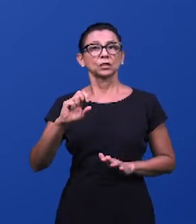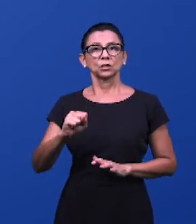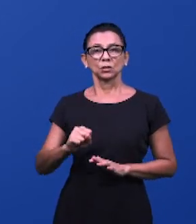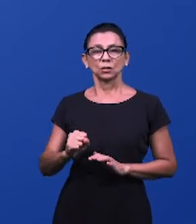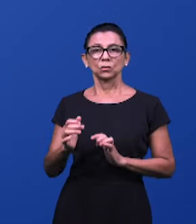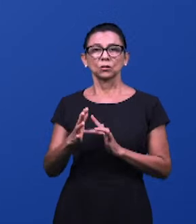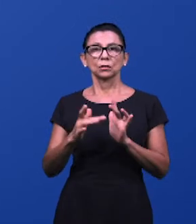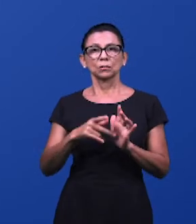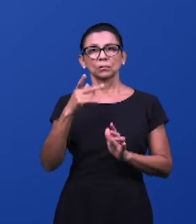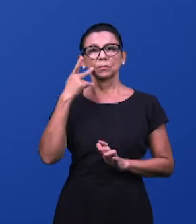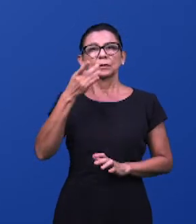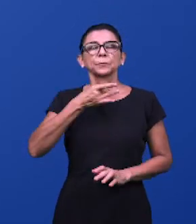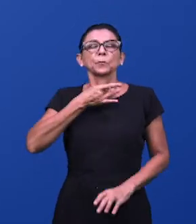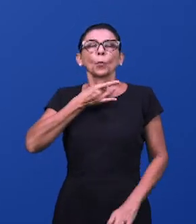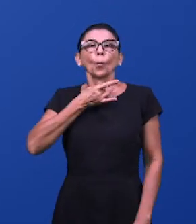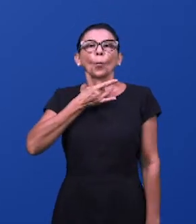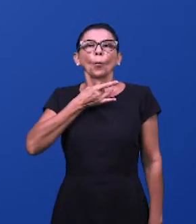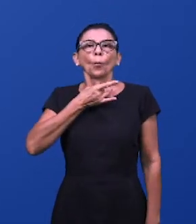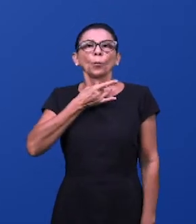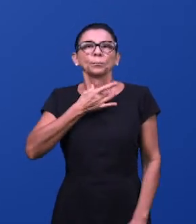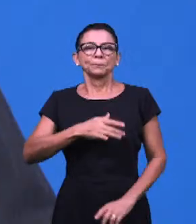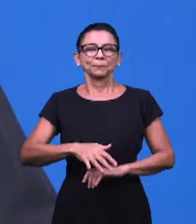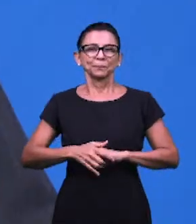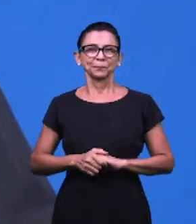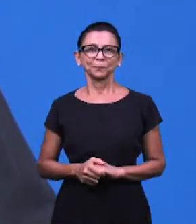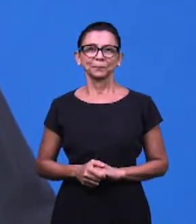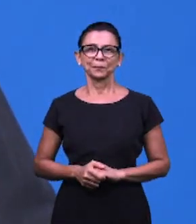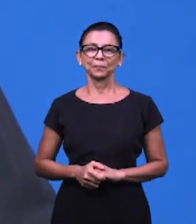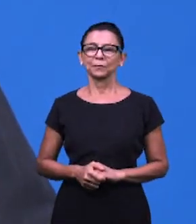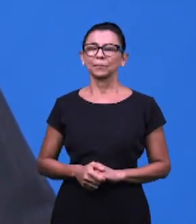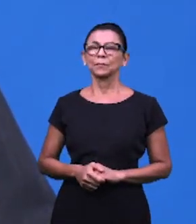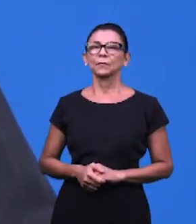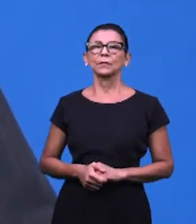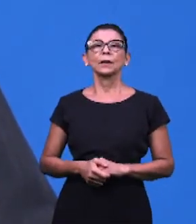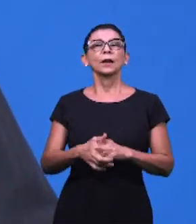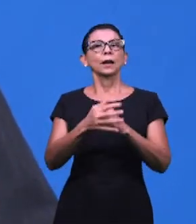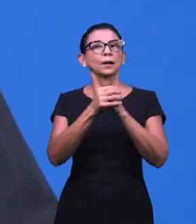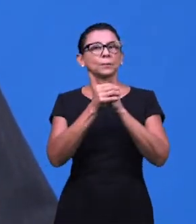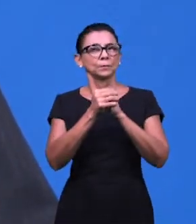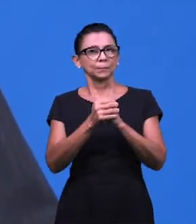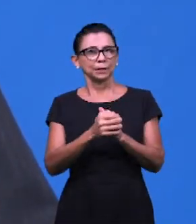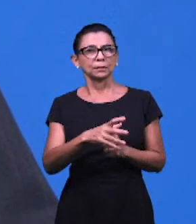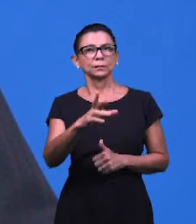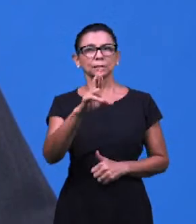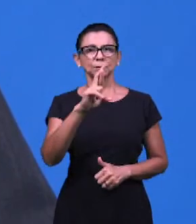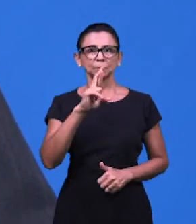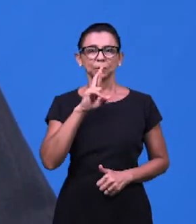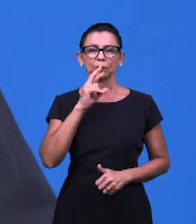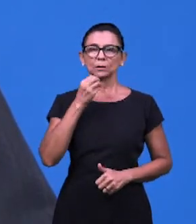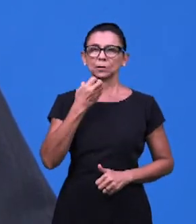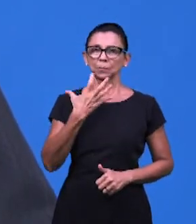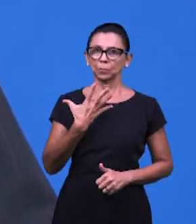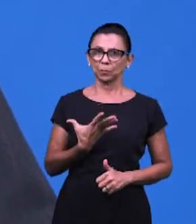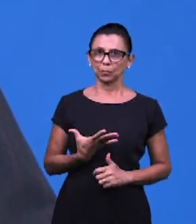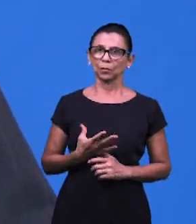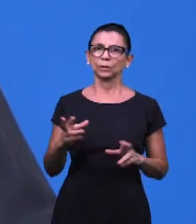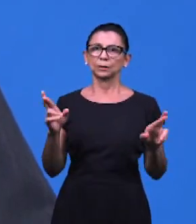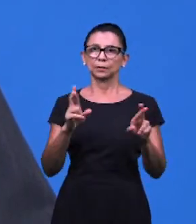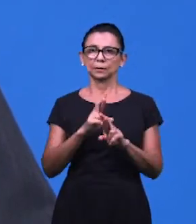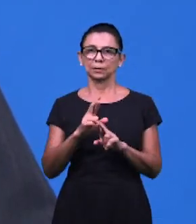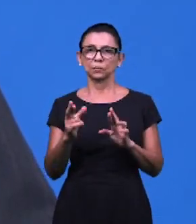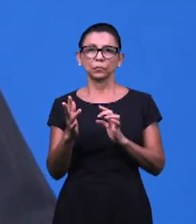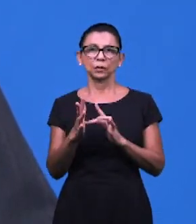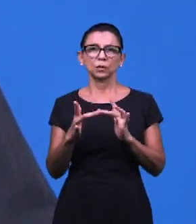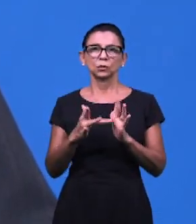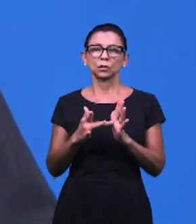fala: tenho sede. Amém, irmãos? Amém, Dilson. Muito bem colocado na sua resposta sobre a questão do Senhor Jesus